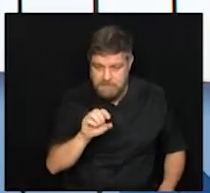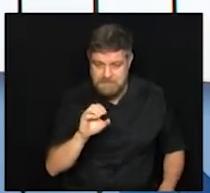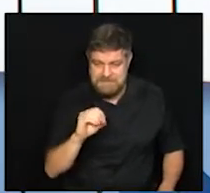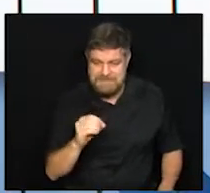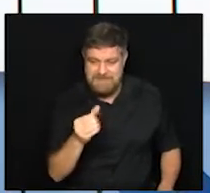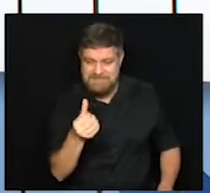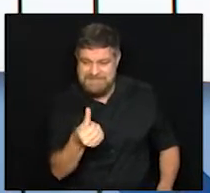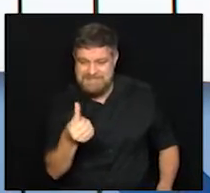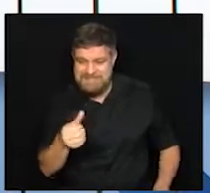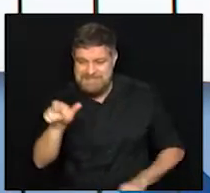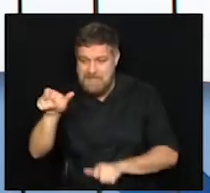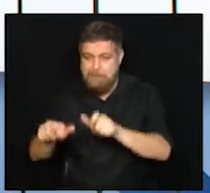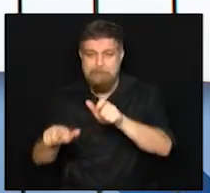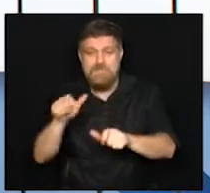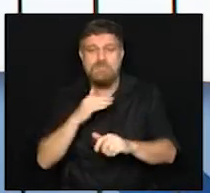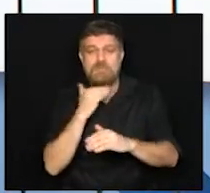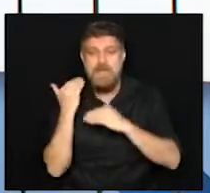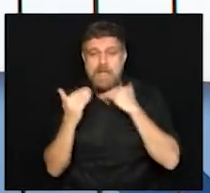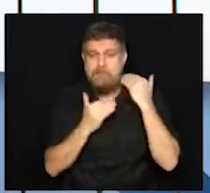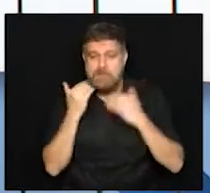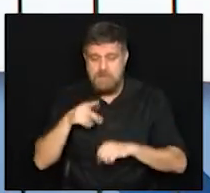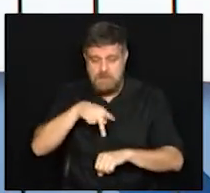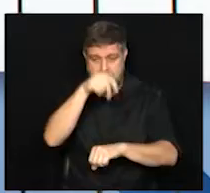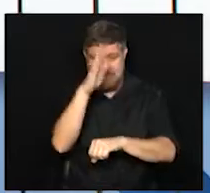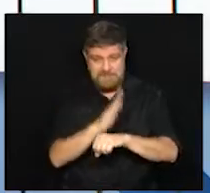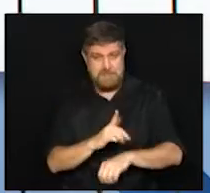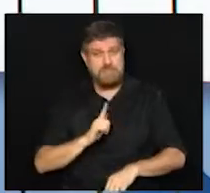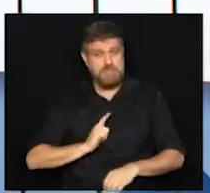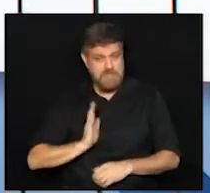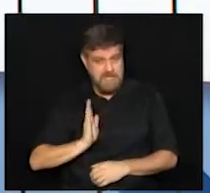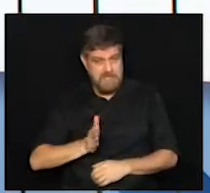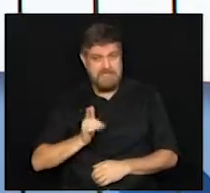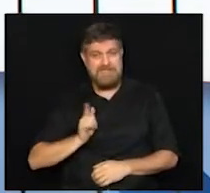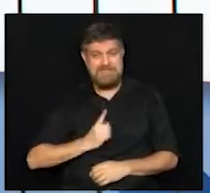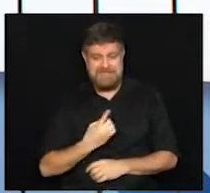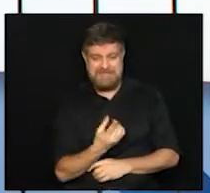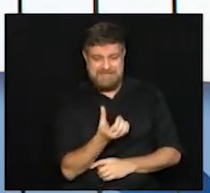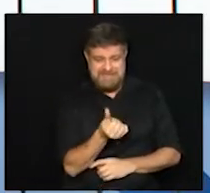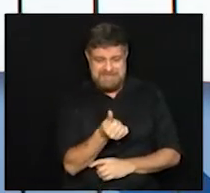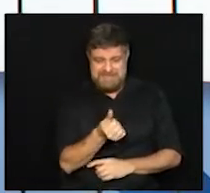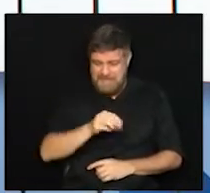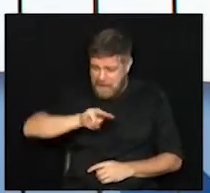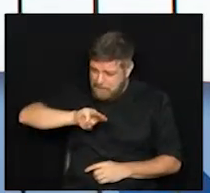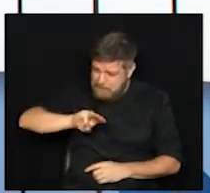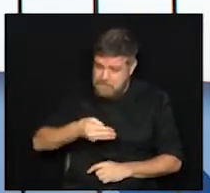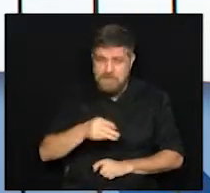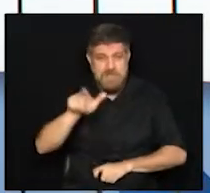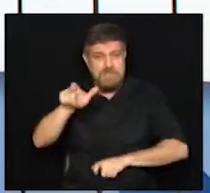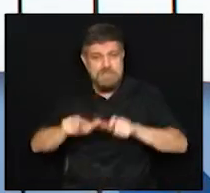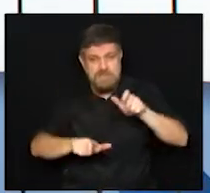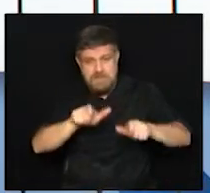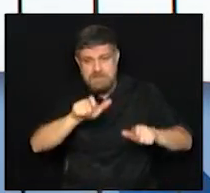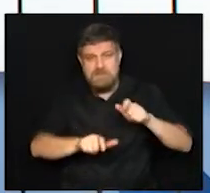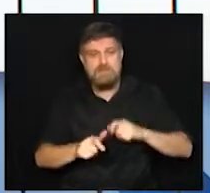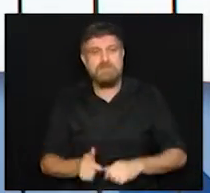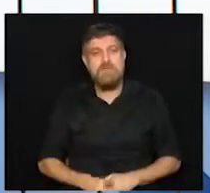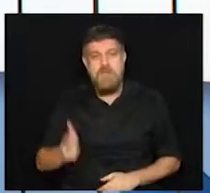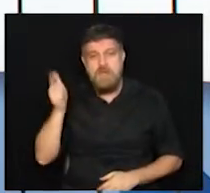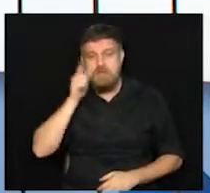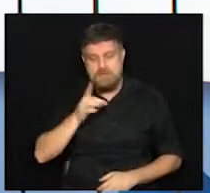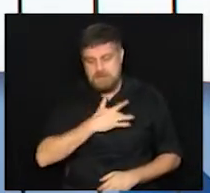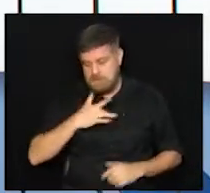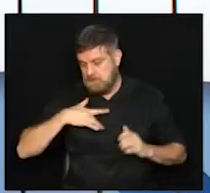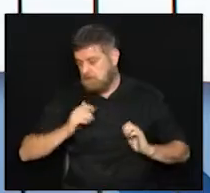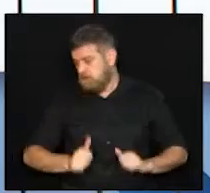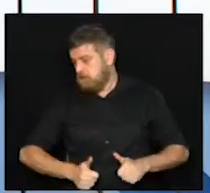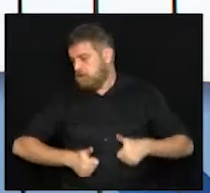518.066 mortos. Nós já tivemos também aqui no país mais de 16 milhões de casos de pessoas que conseguiram se